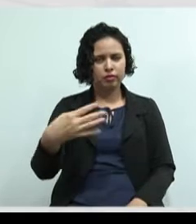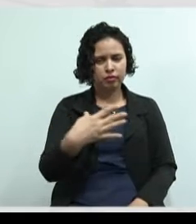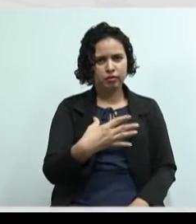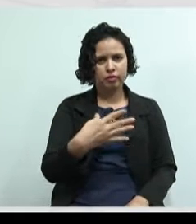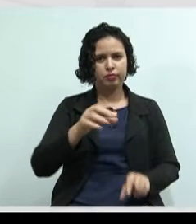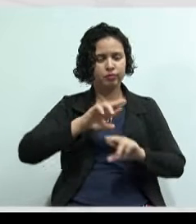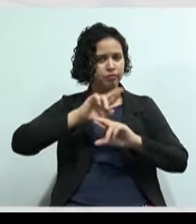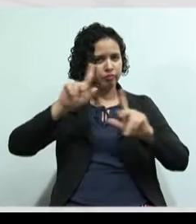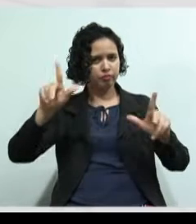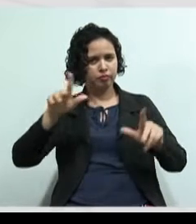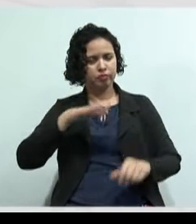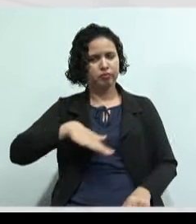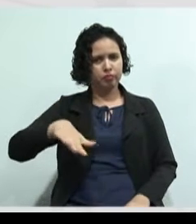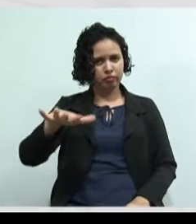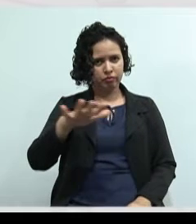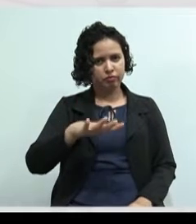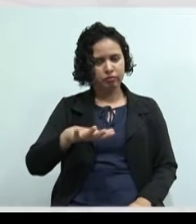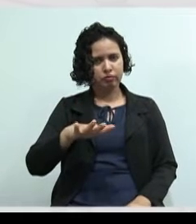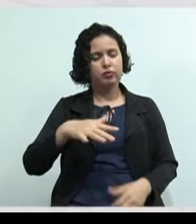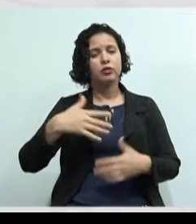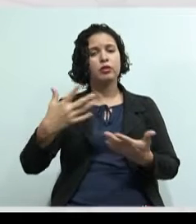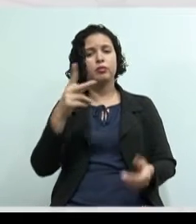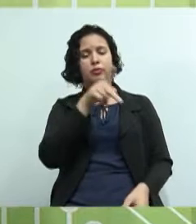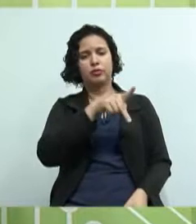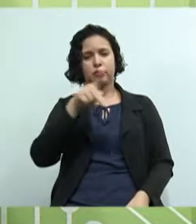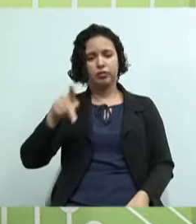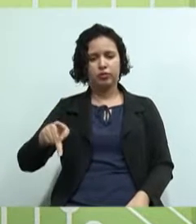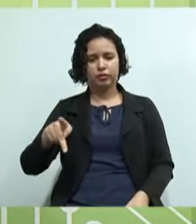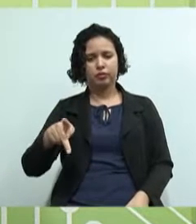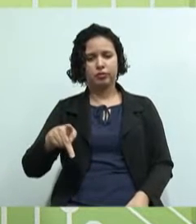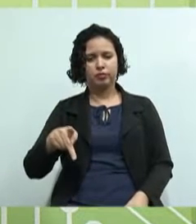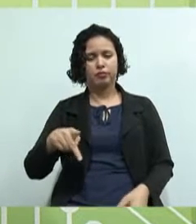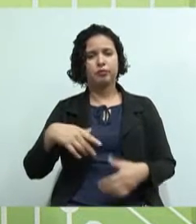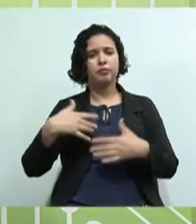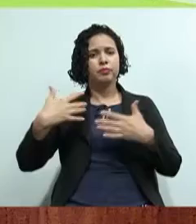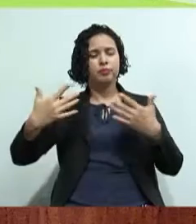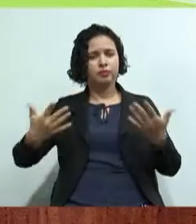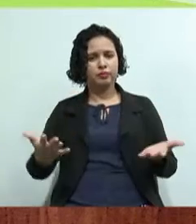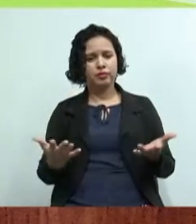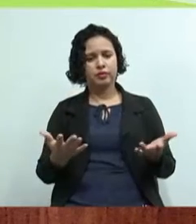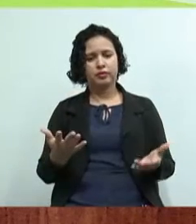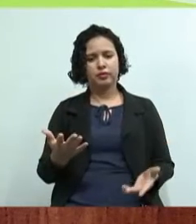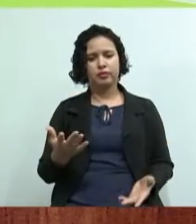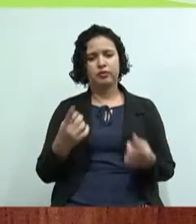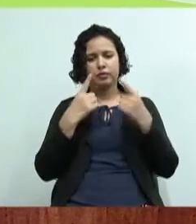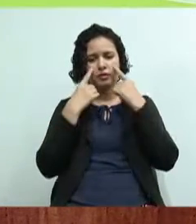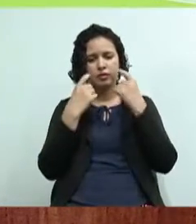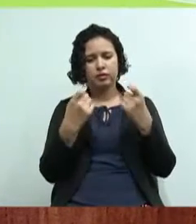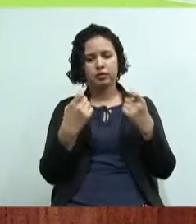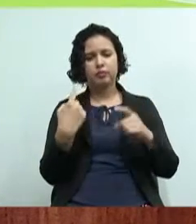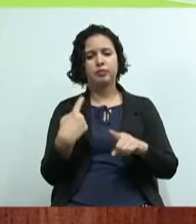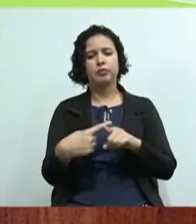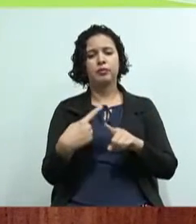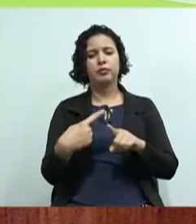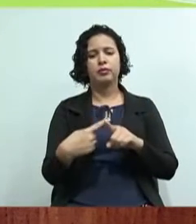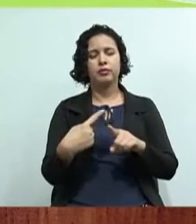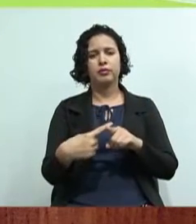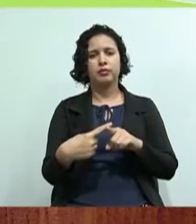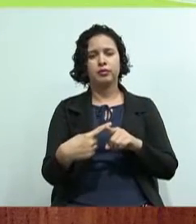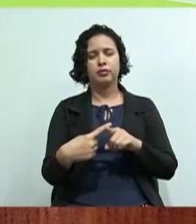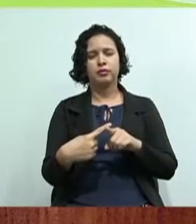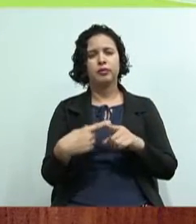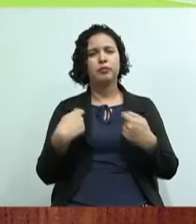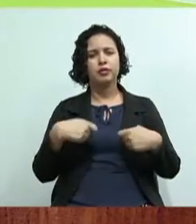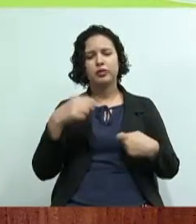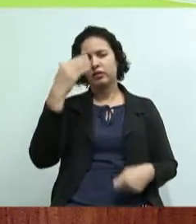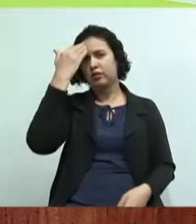e diferenciada, tá? Professor Valdes, então. É interessante falar isso, professor Alberto, porque a gente